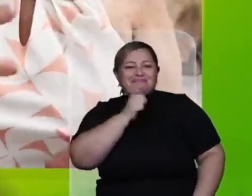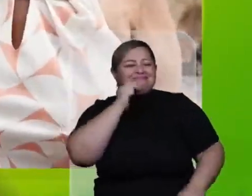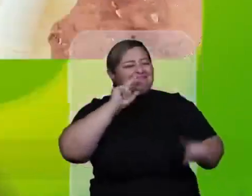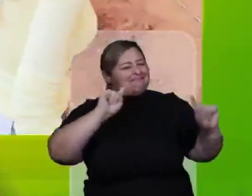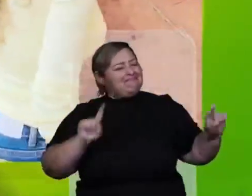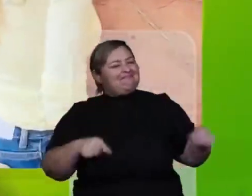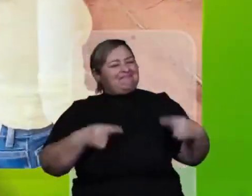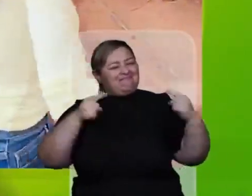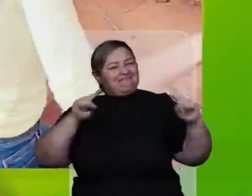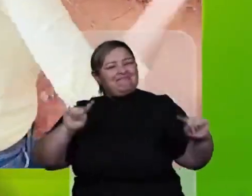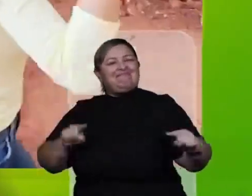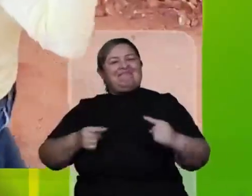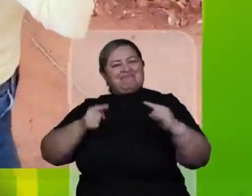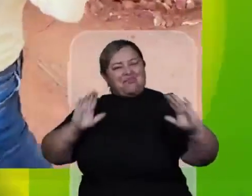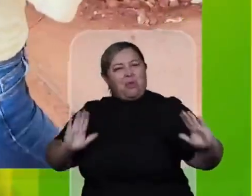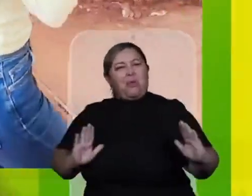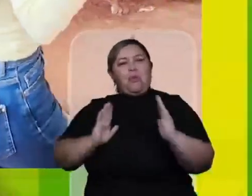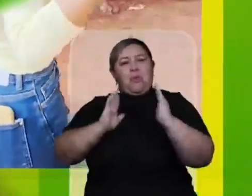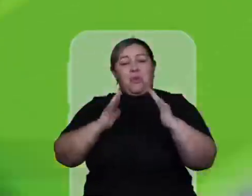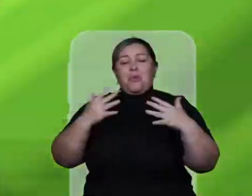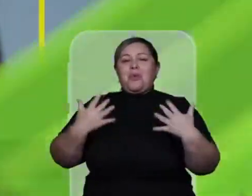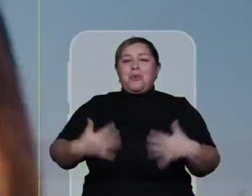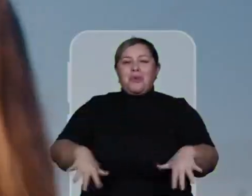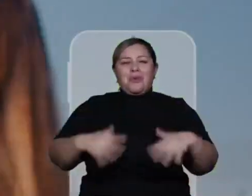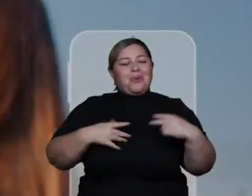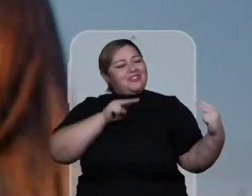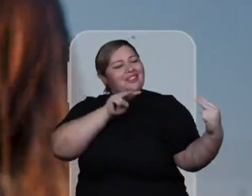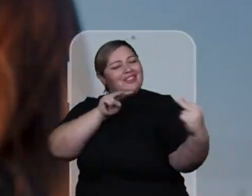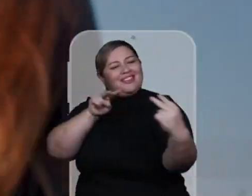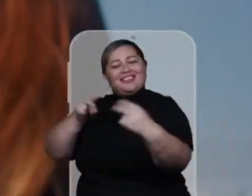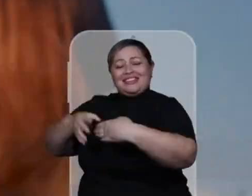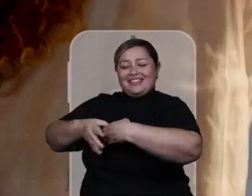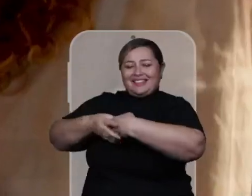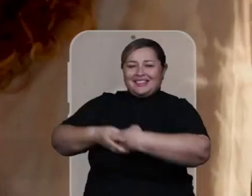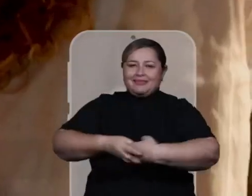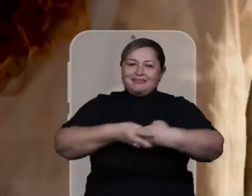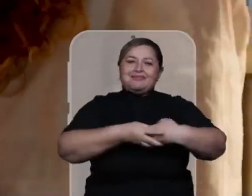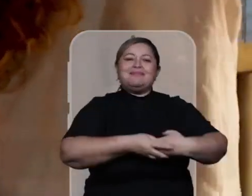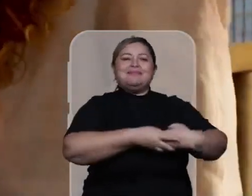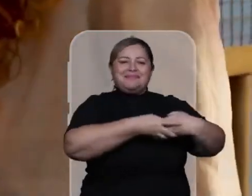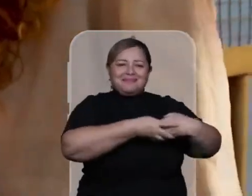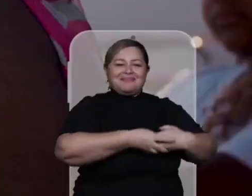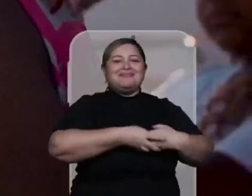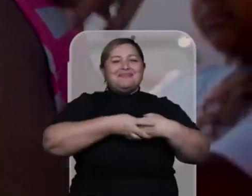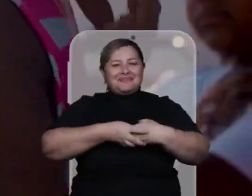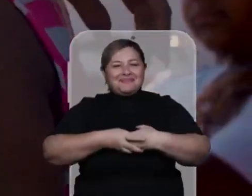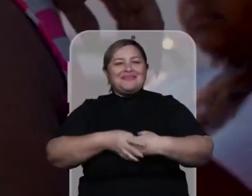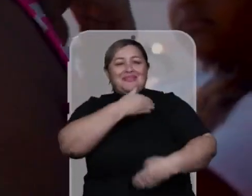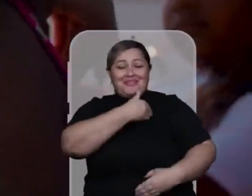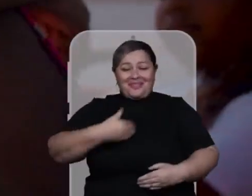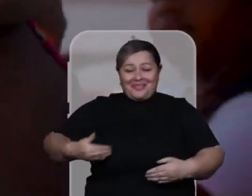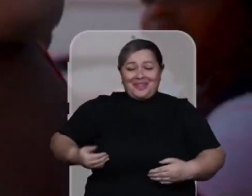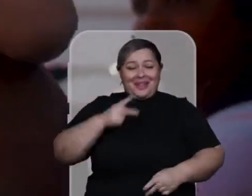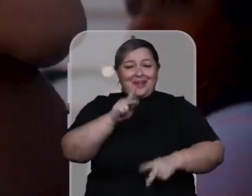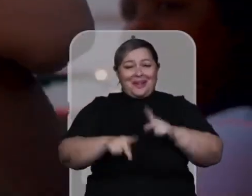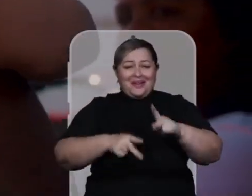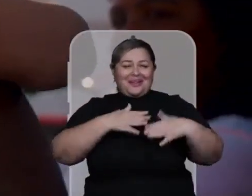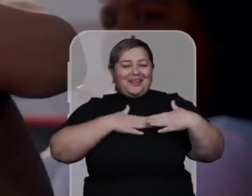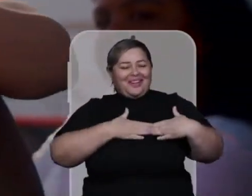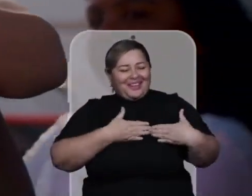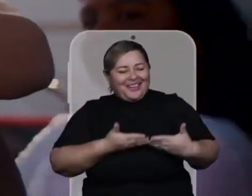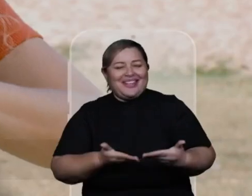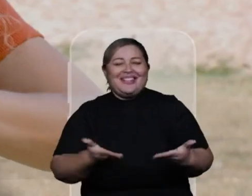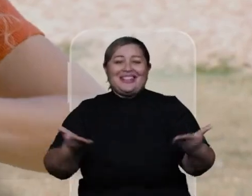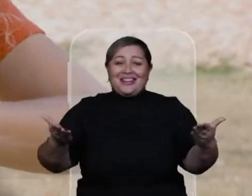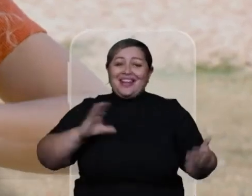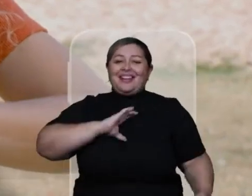tantos desafios enfrentou. Olhar nos olhos, apertar a mão, governar pro povo com o